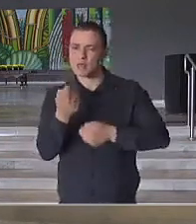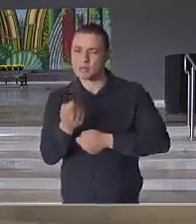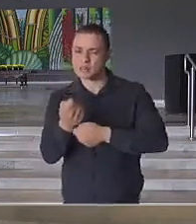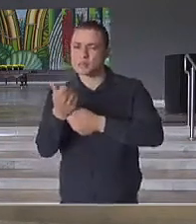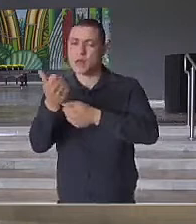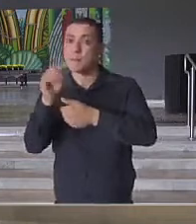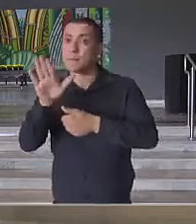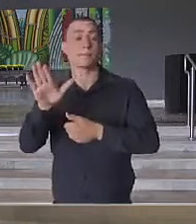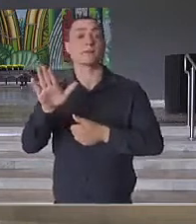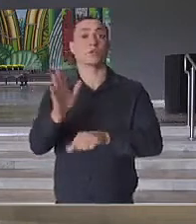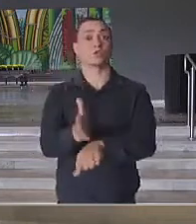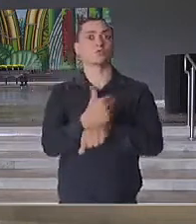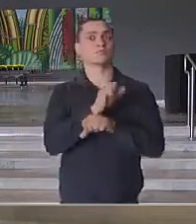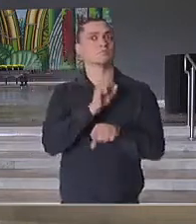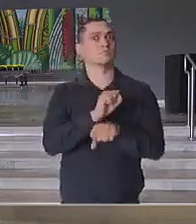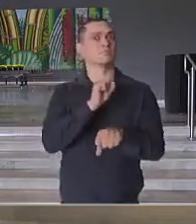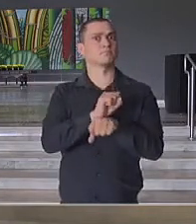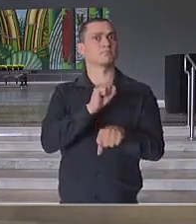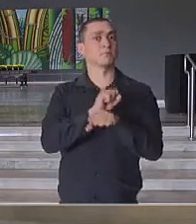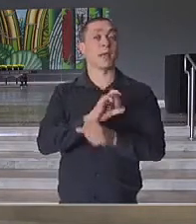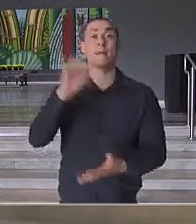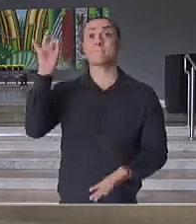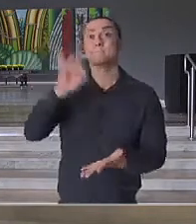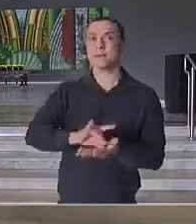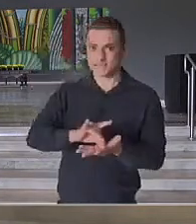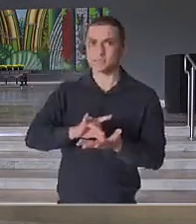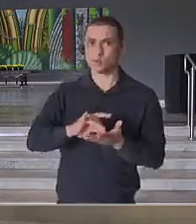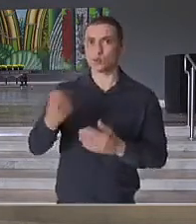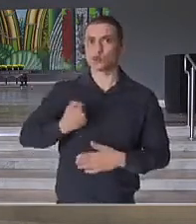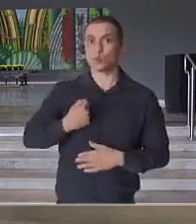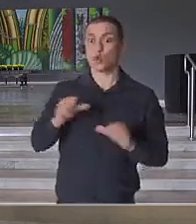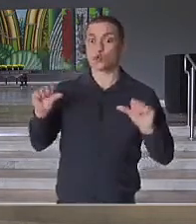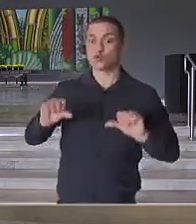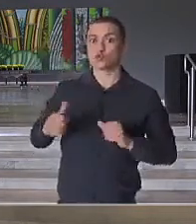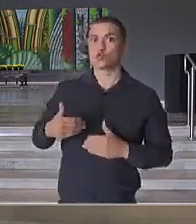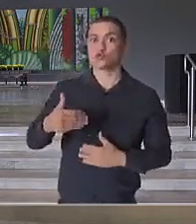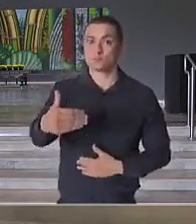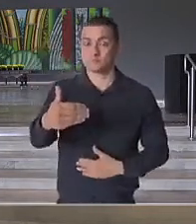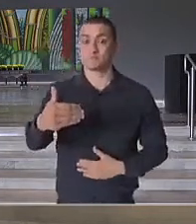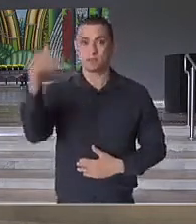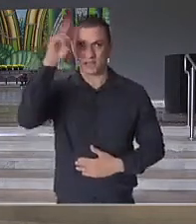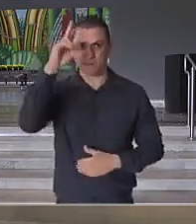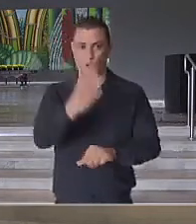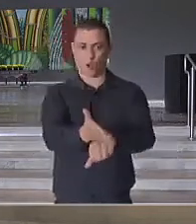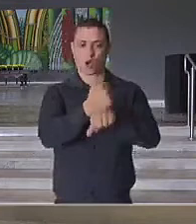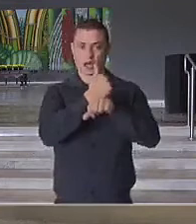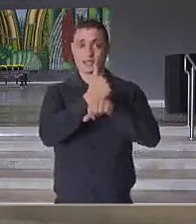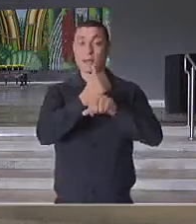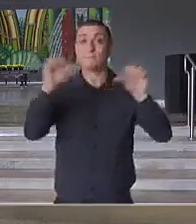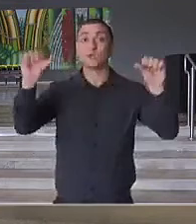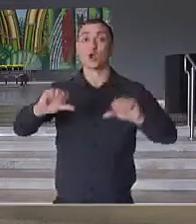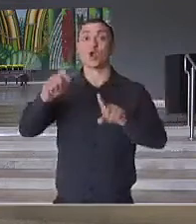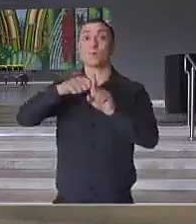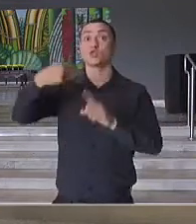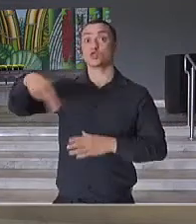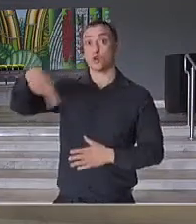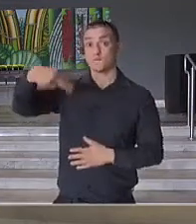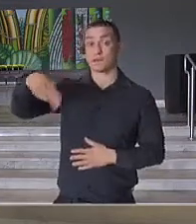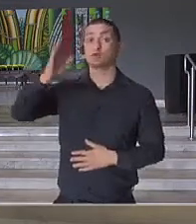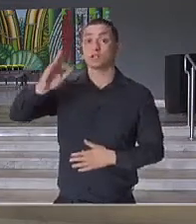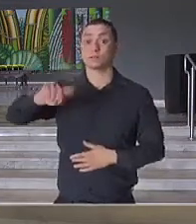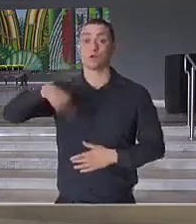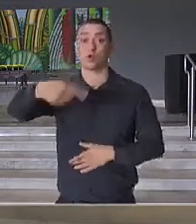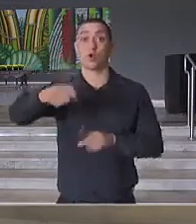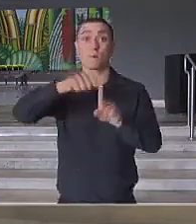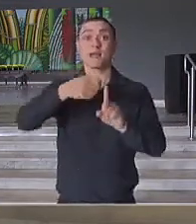flexibilização, nós aguardamos e vimos que de fato os indicadores estavam piorando, fizemos já uma reclassificação de piora em novembro. Em dezembro,